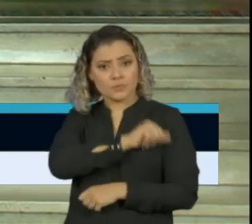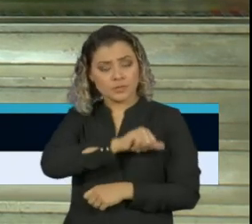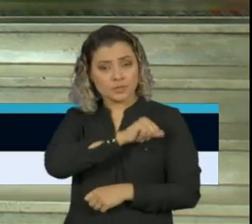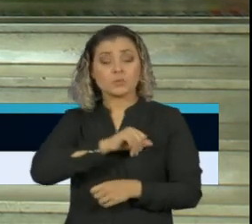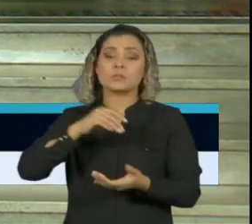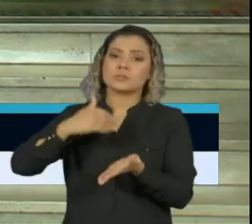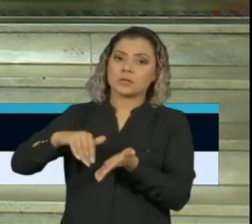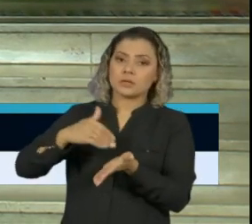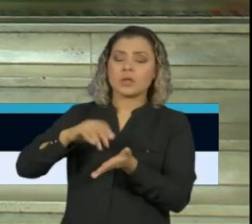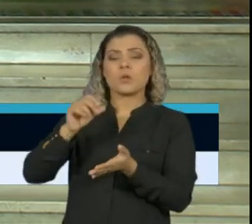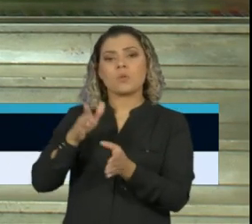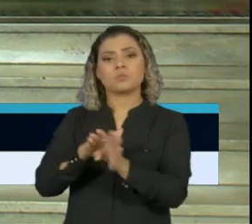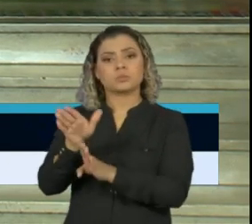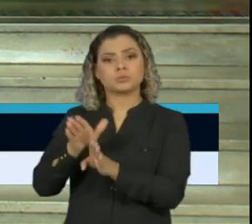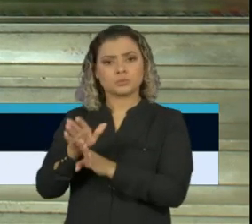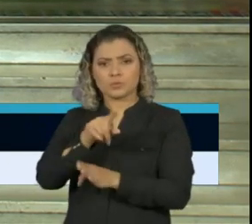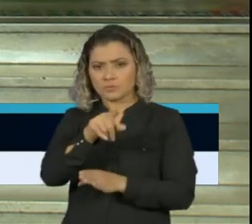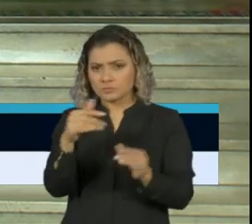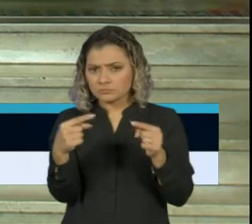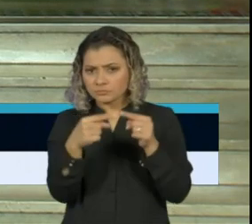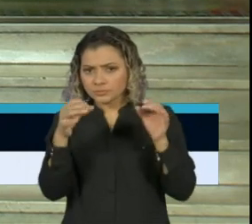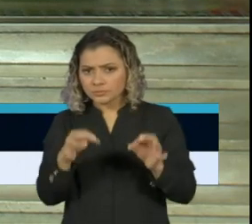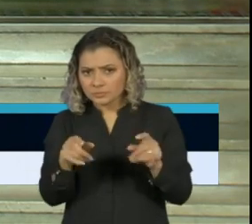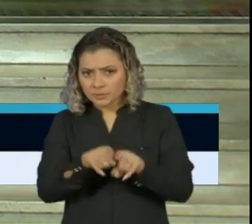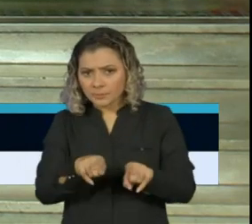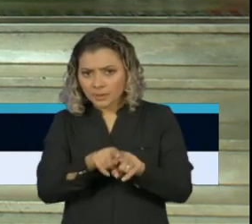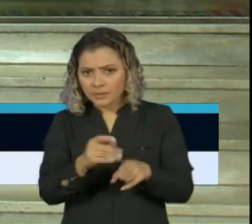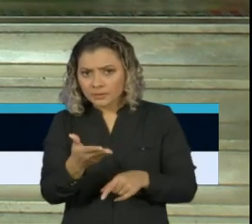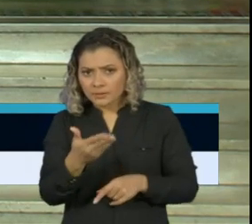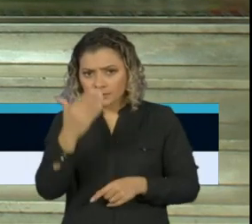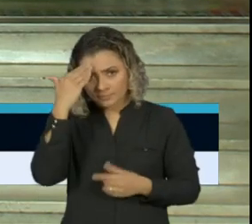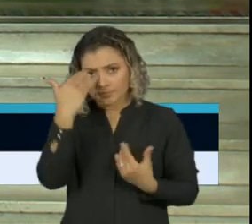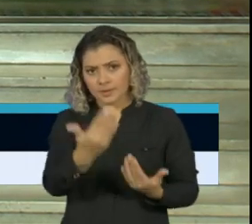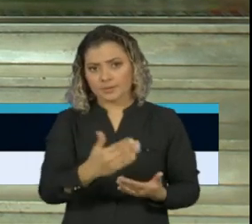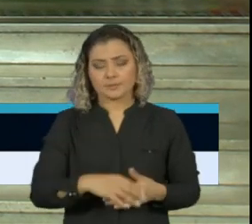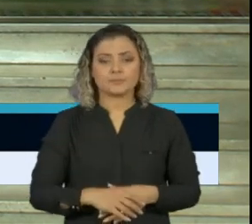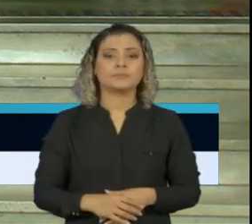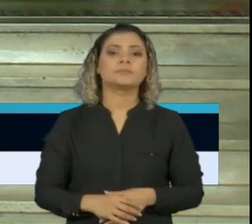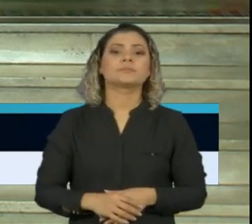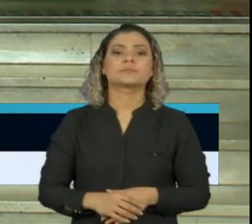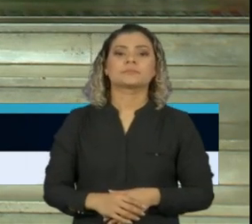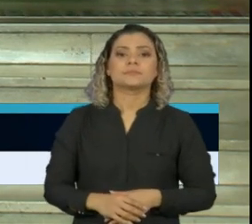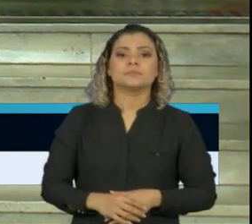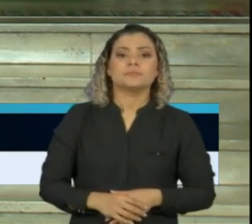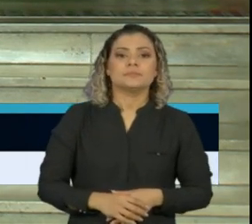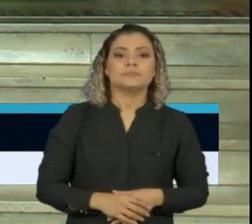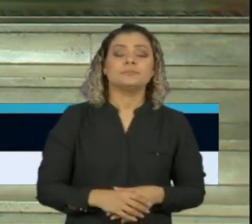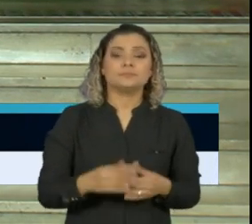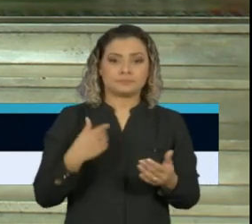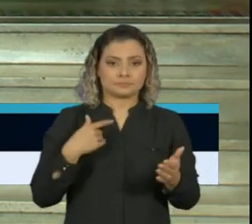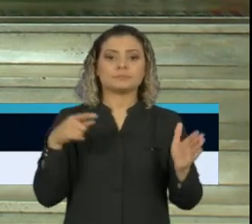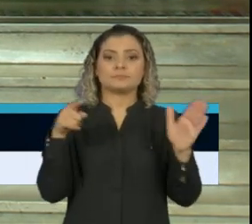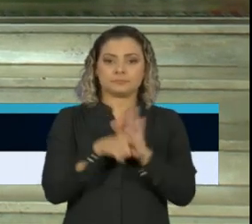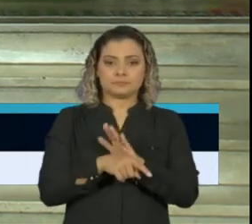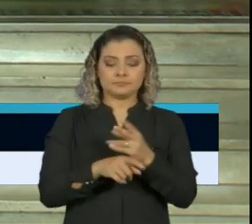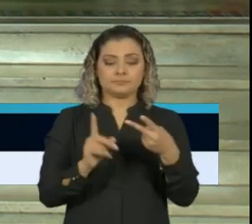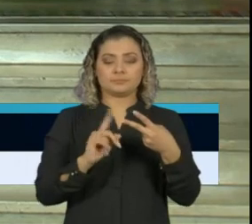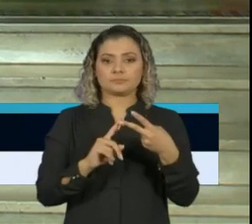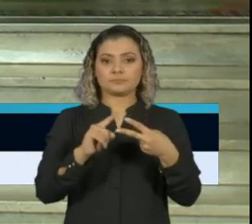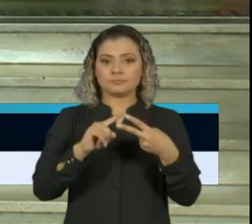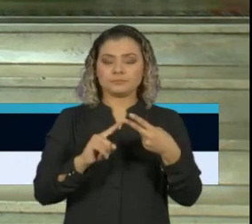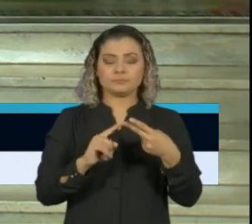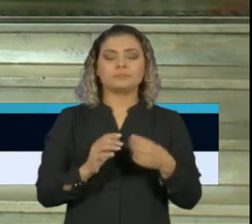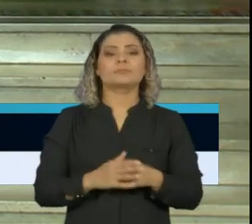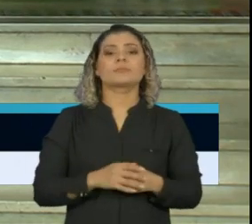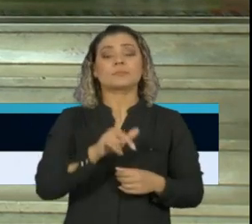secretário ou consultor, o senhor pretende fazer o mesmo também? Obrigado. Obrigado, Pablo. Começo pela segunda e, na sequência, a